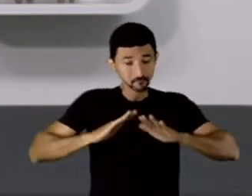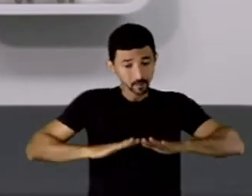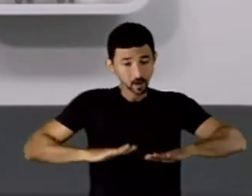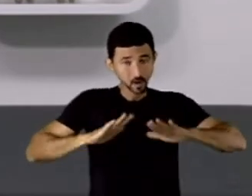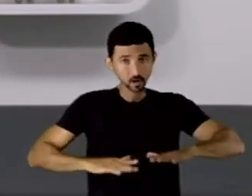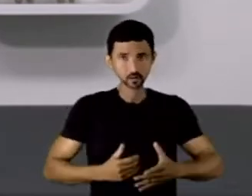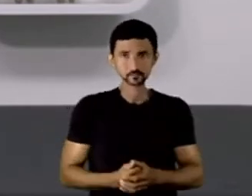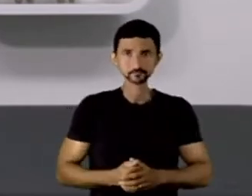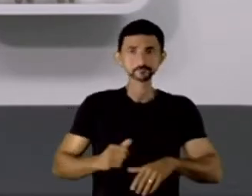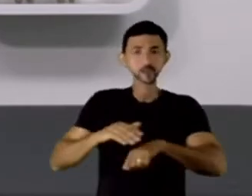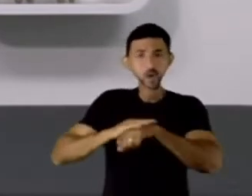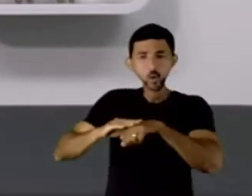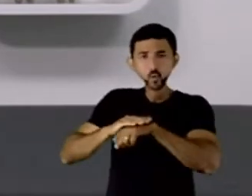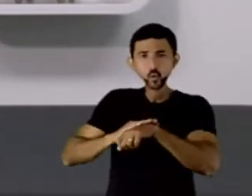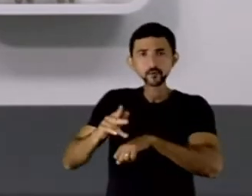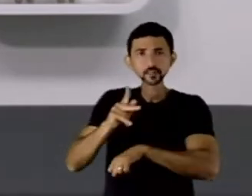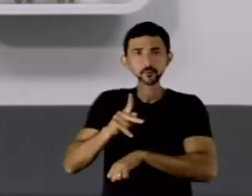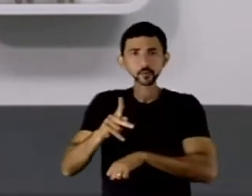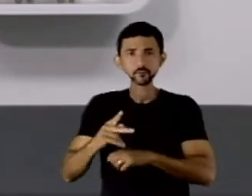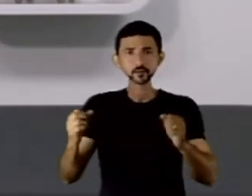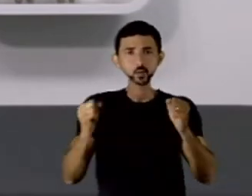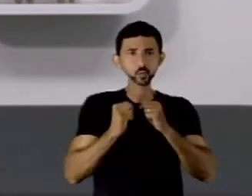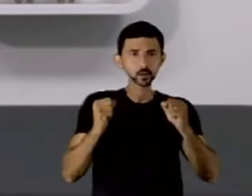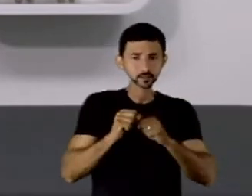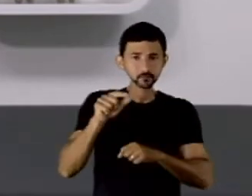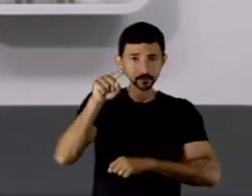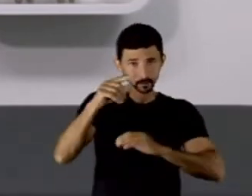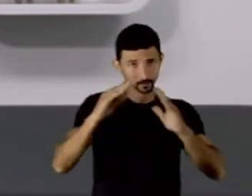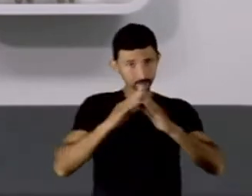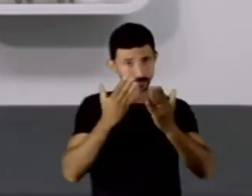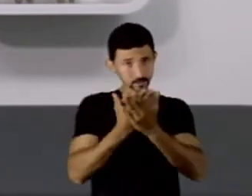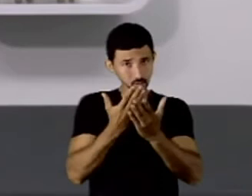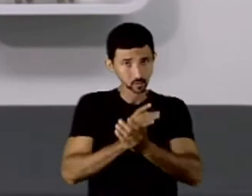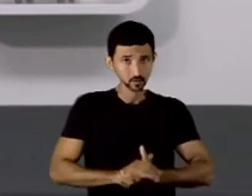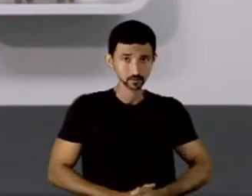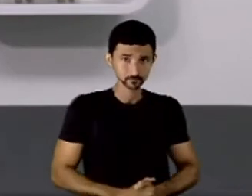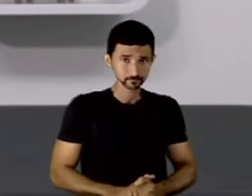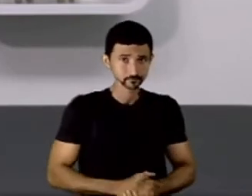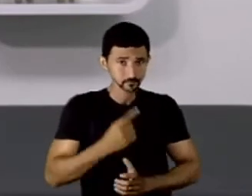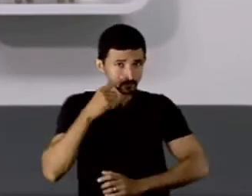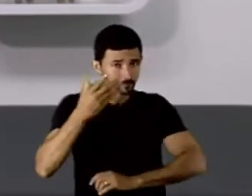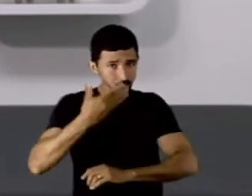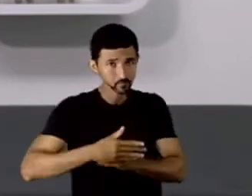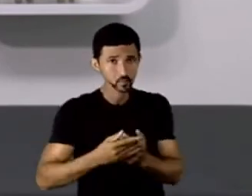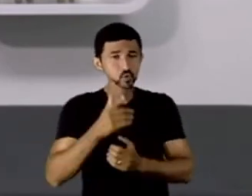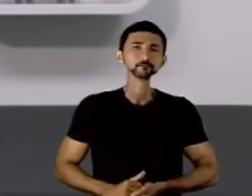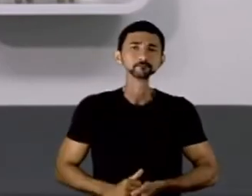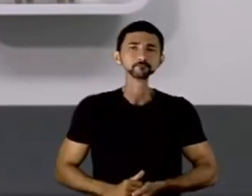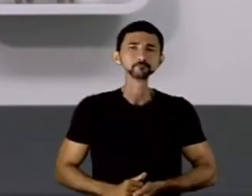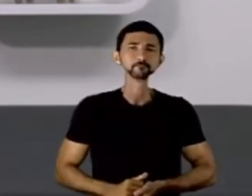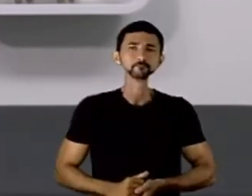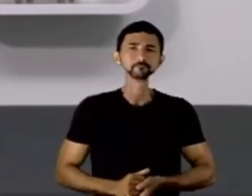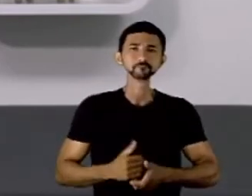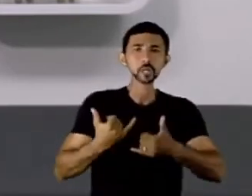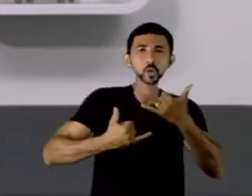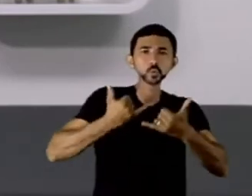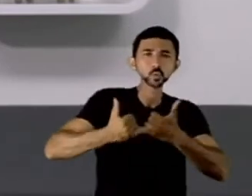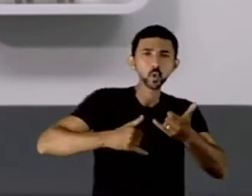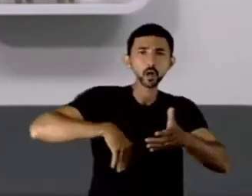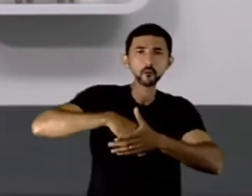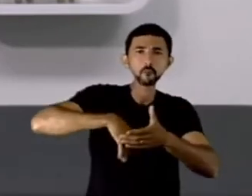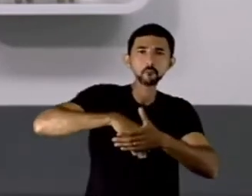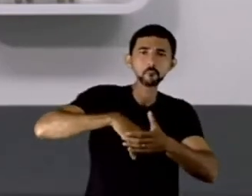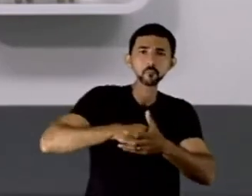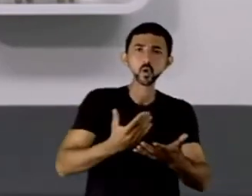falo, conversa com o professor de educação física da tua escola e verifica se você consegue jogar